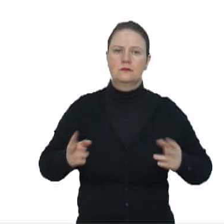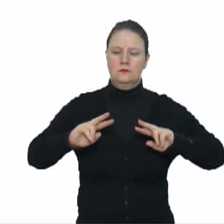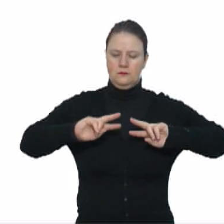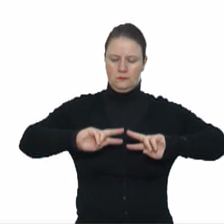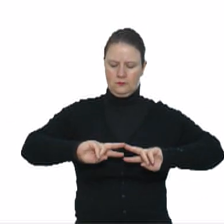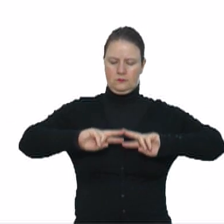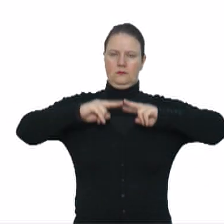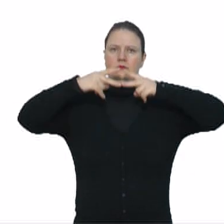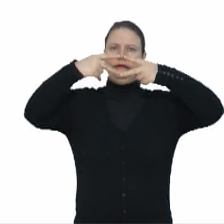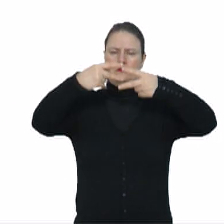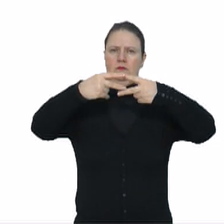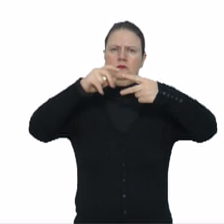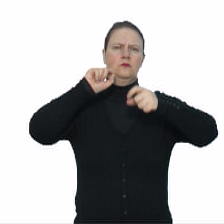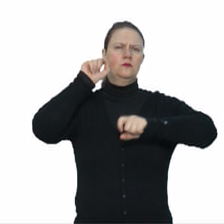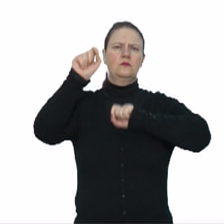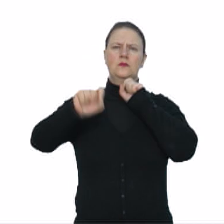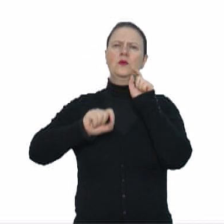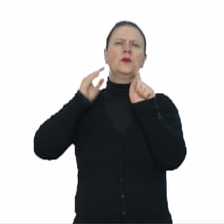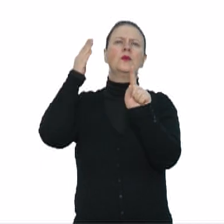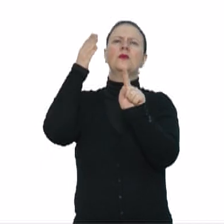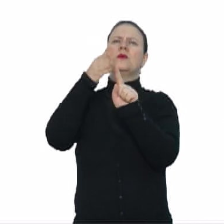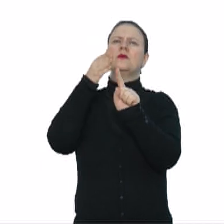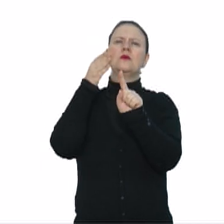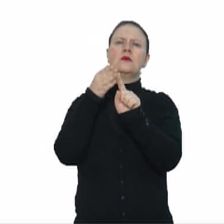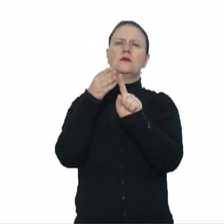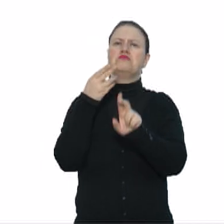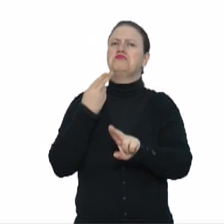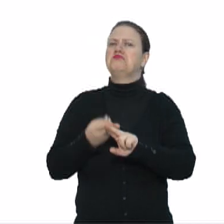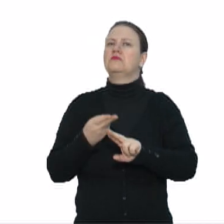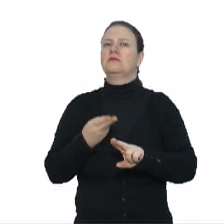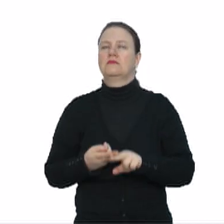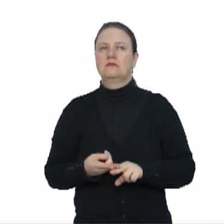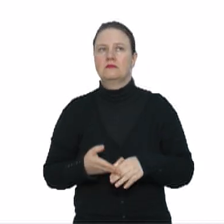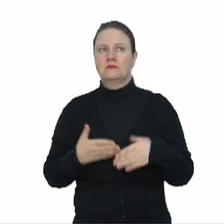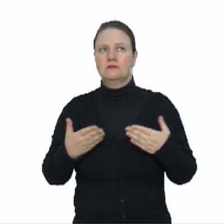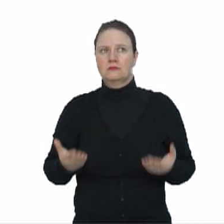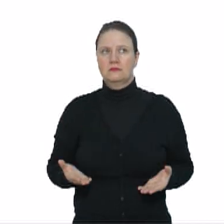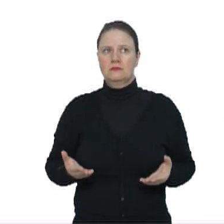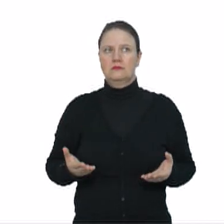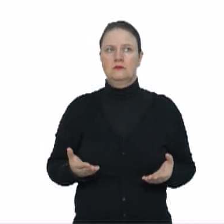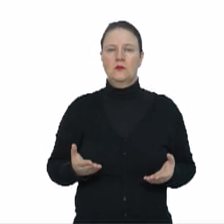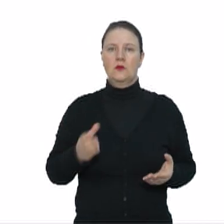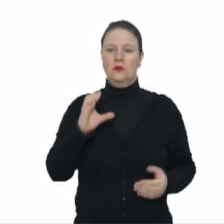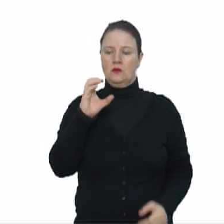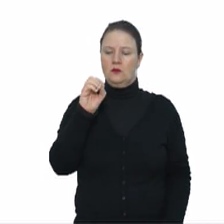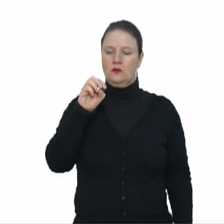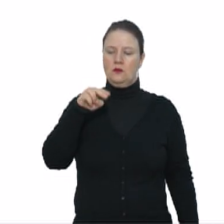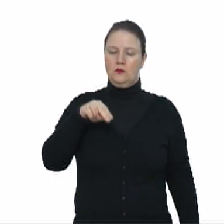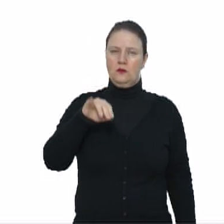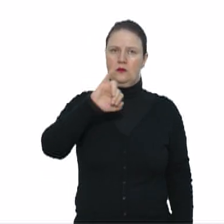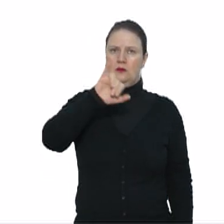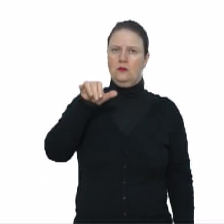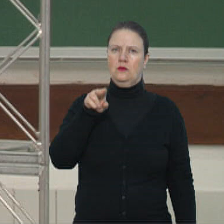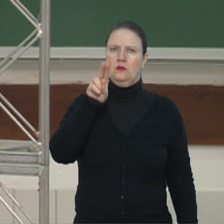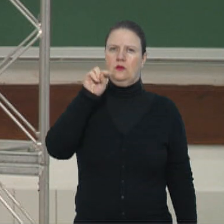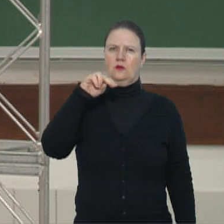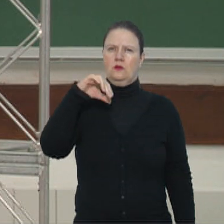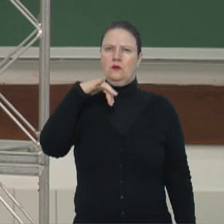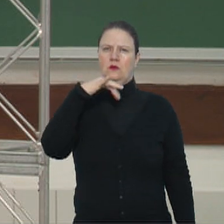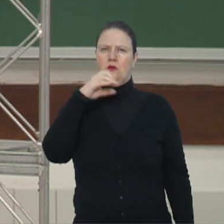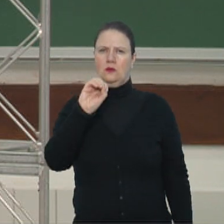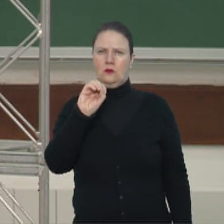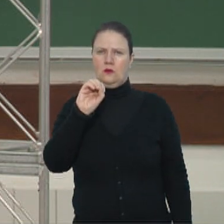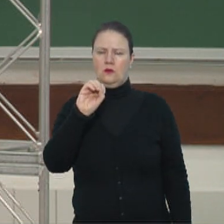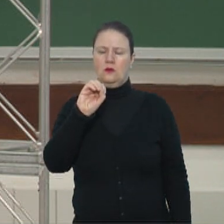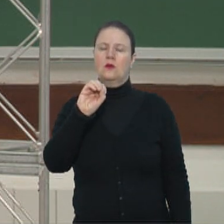words? Para que elas servem, né? Então, as linking words são conjunções usadas para conectar as